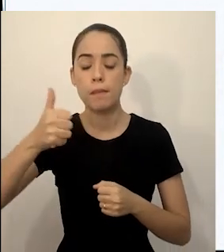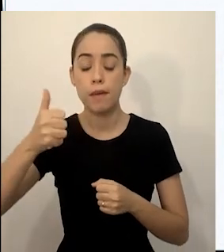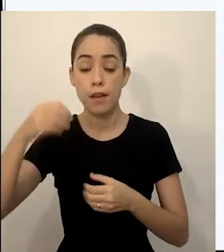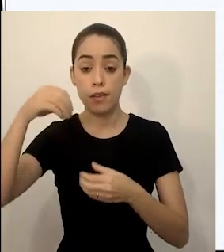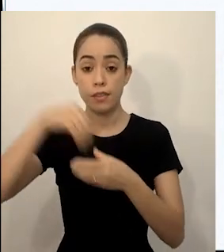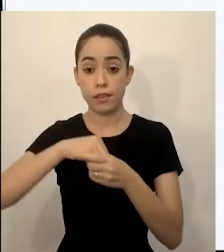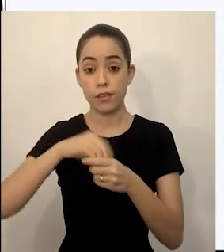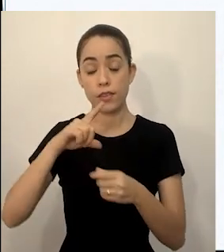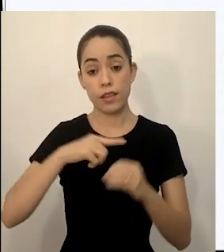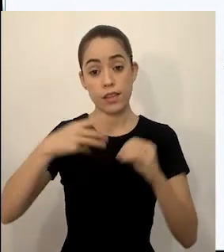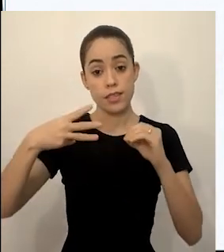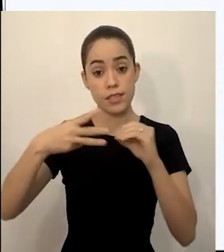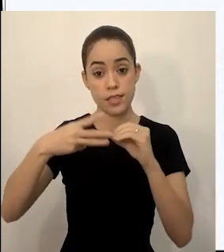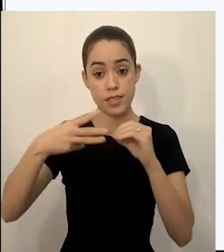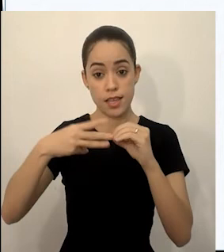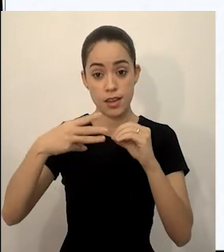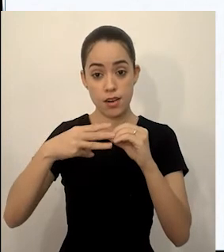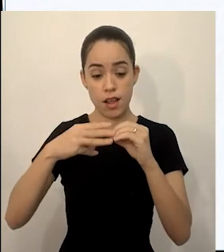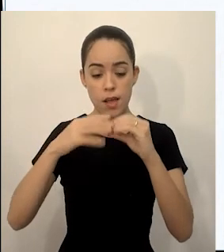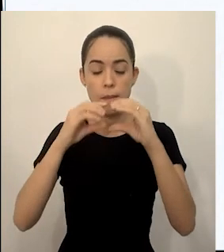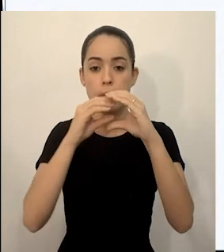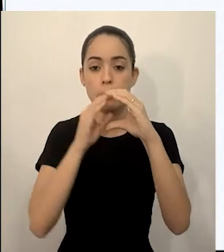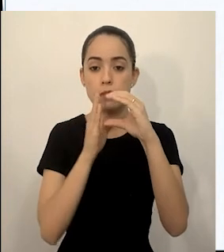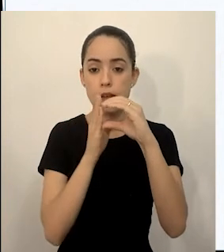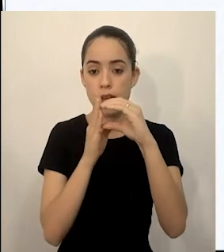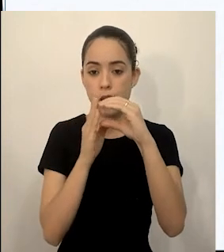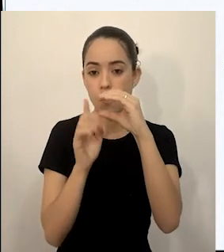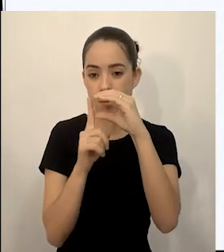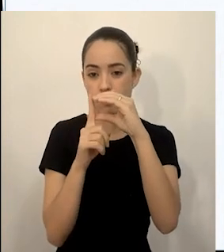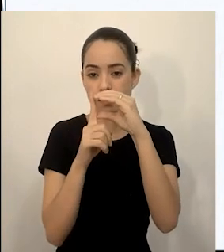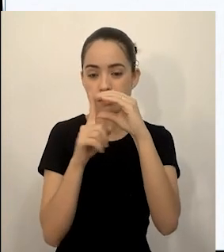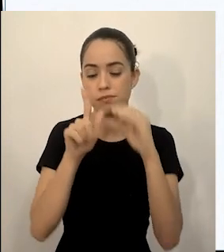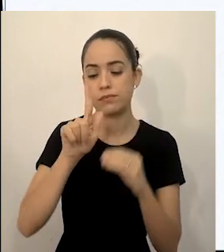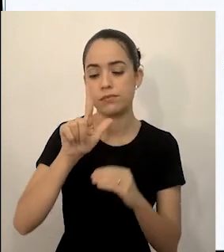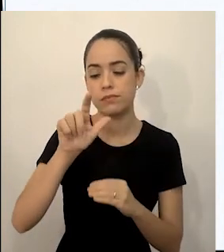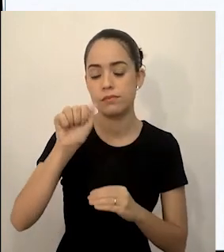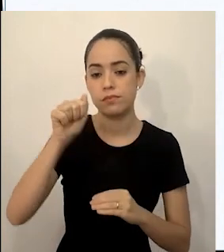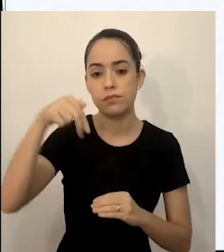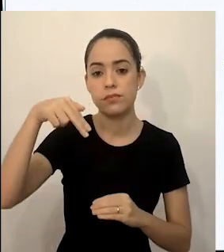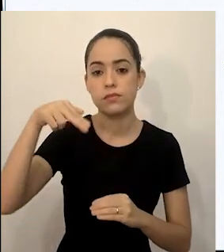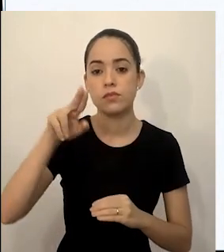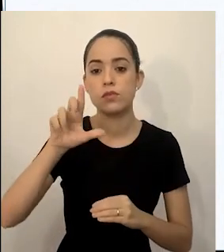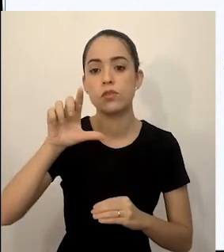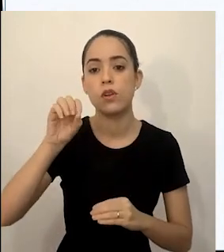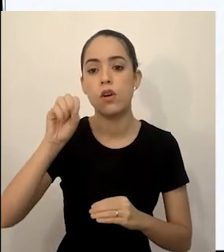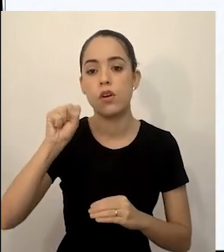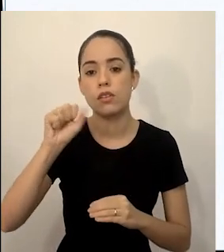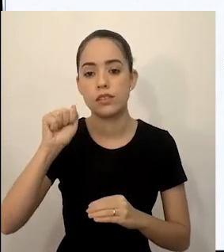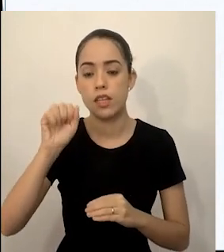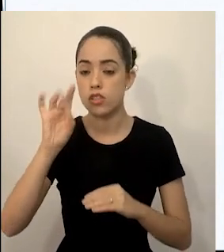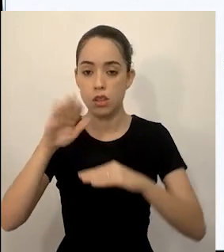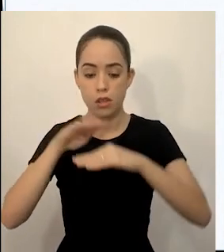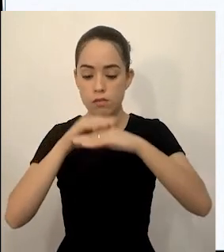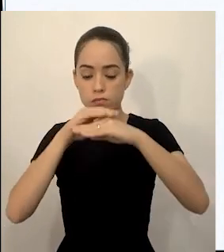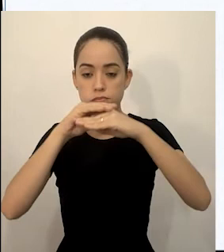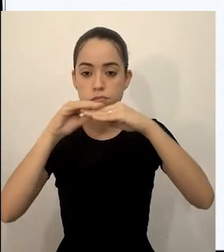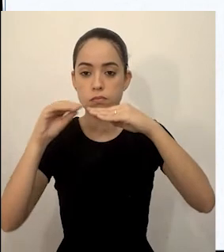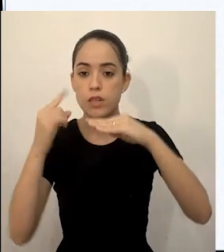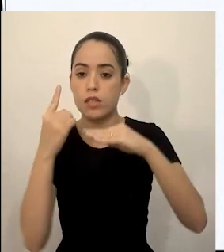por células da granulosa em monocamada e aspecto